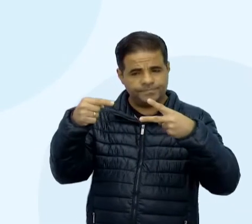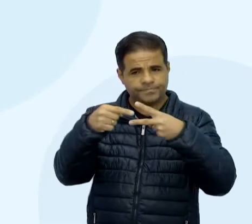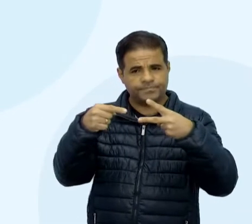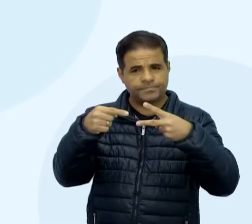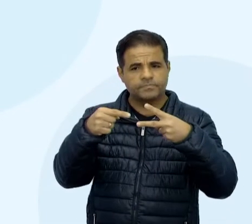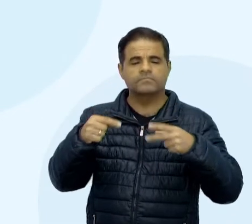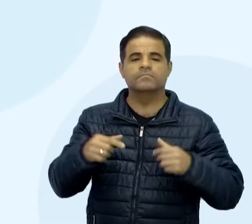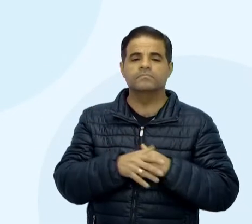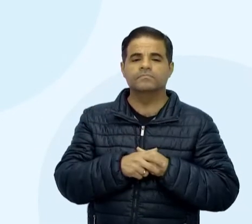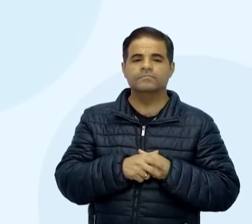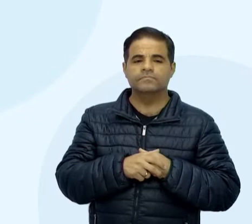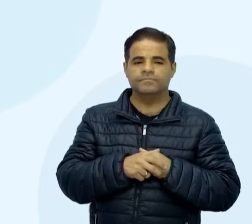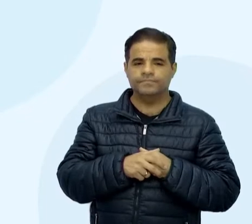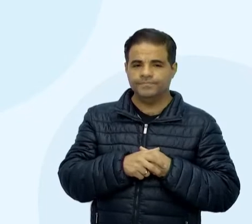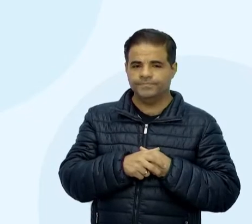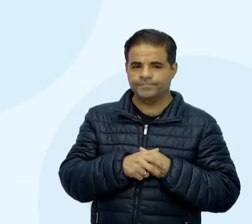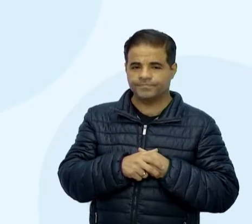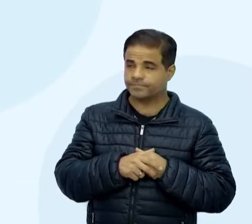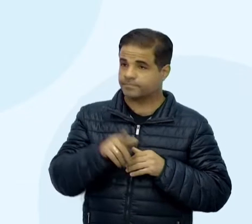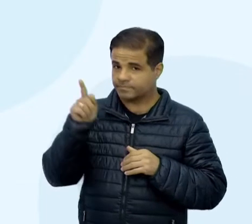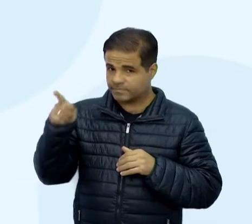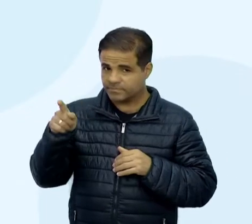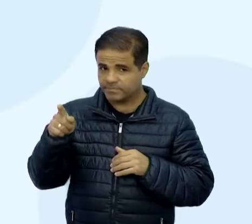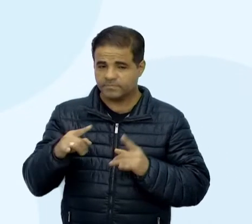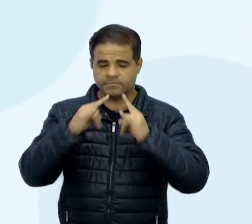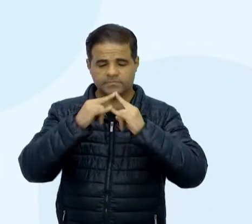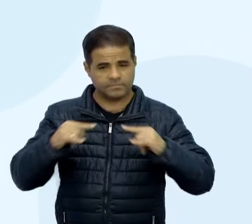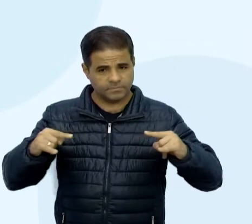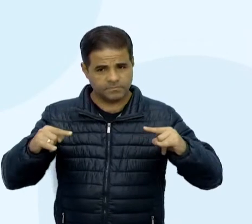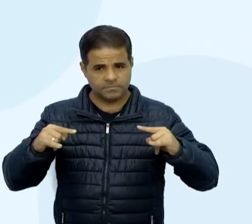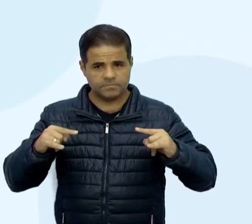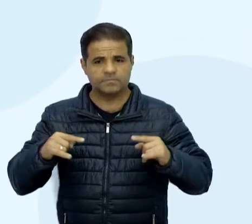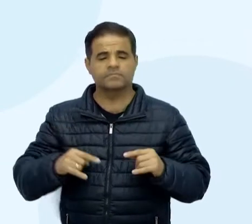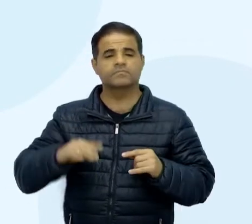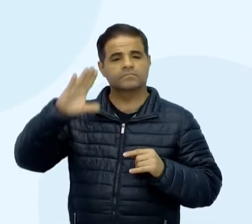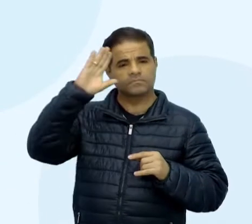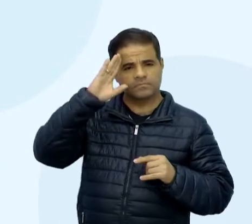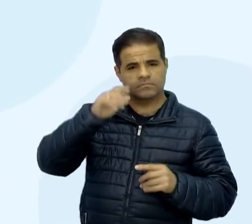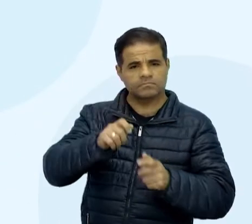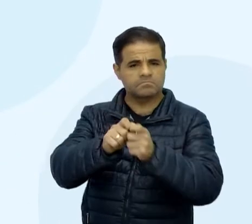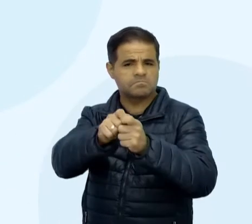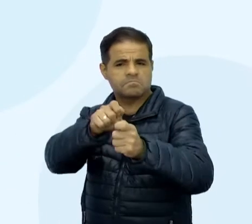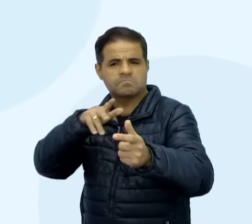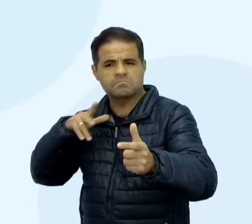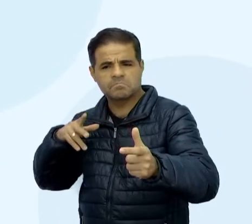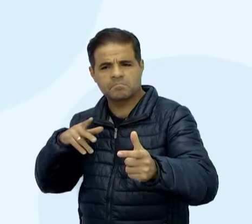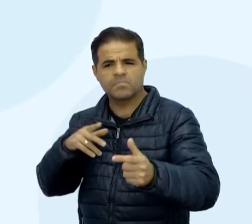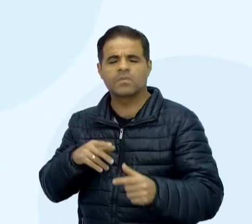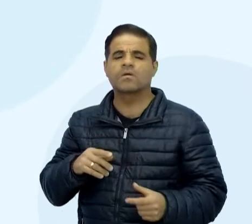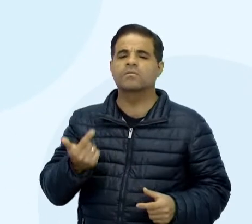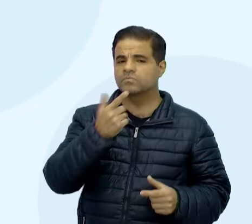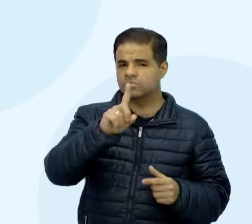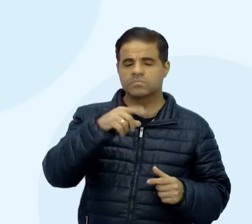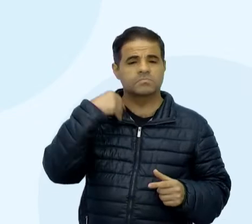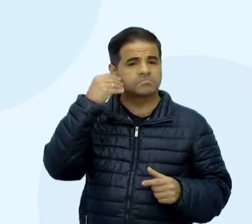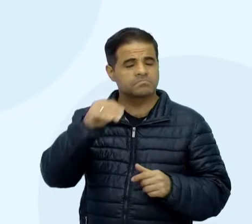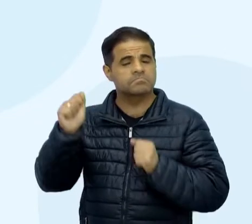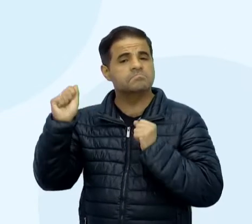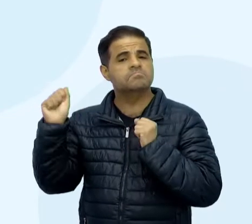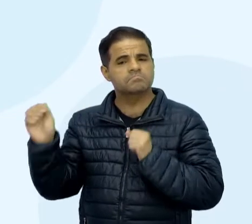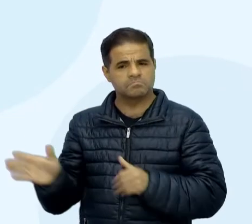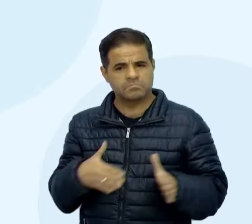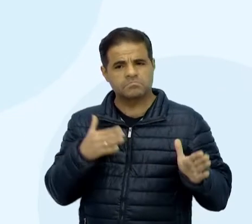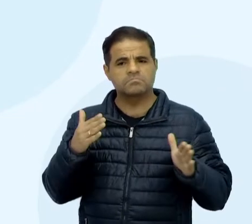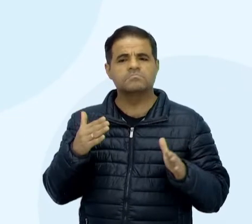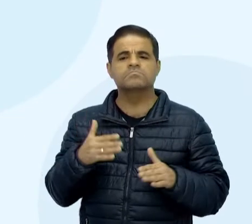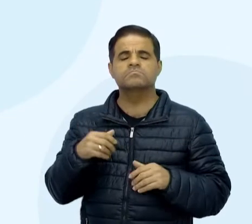está aparecendo na tela, que tem uma barraquinha de soldados, né, e tem um canhão também. Pois na última expedição,